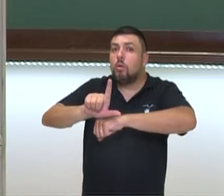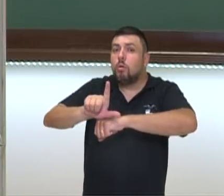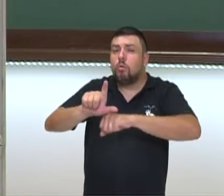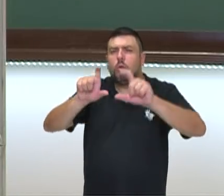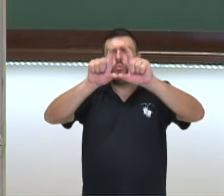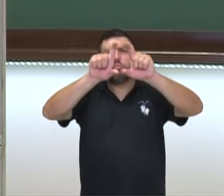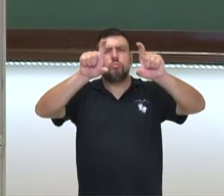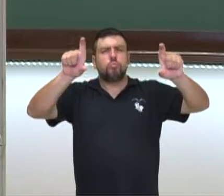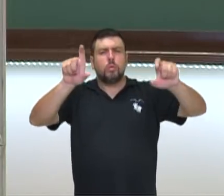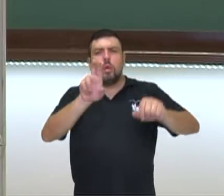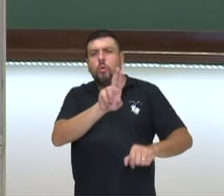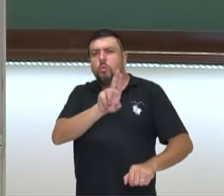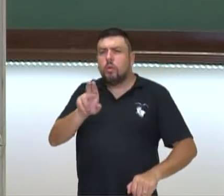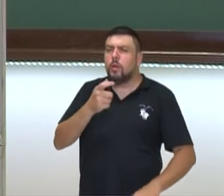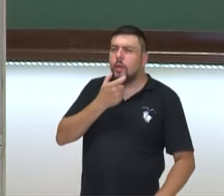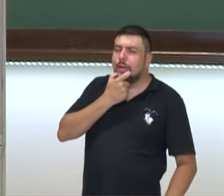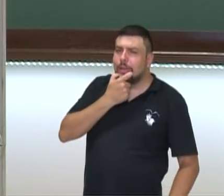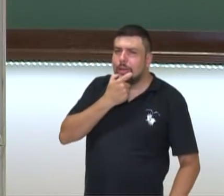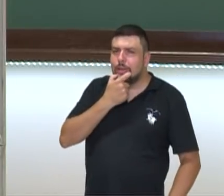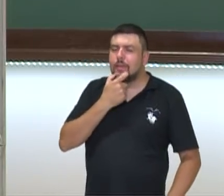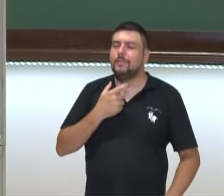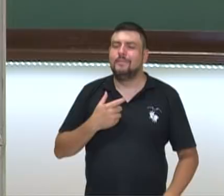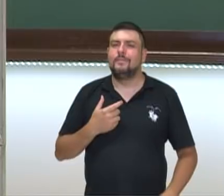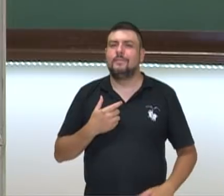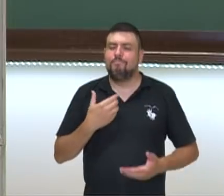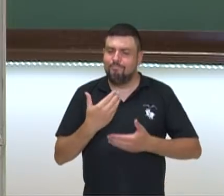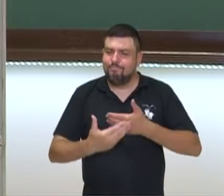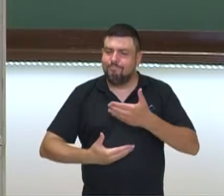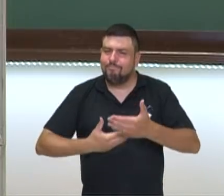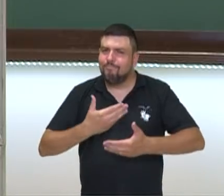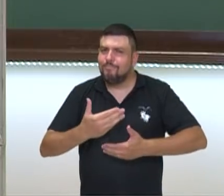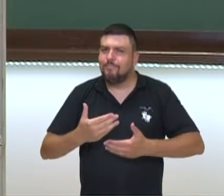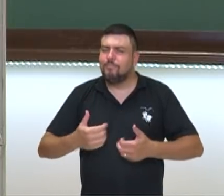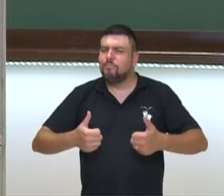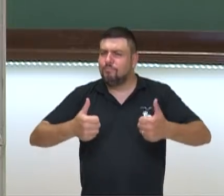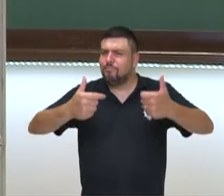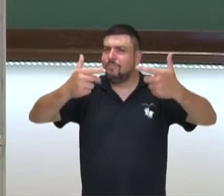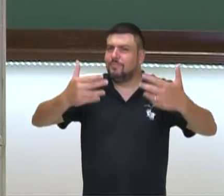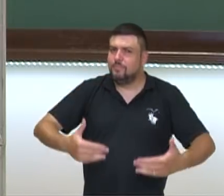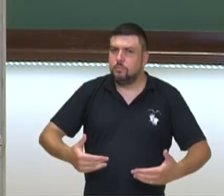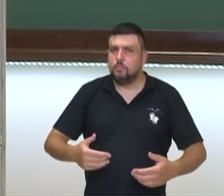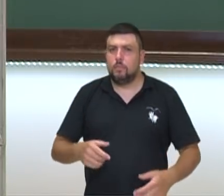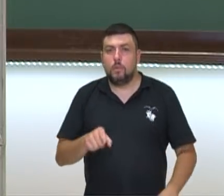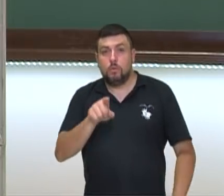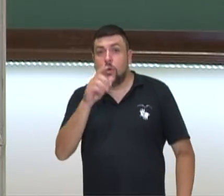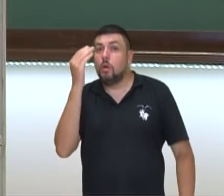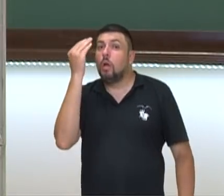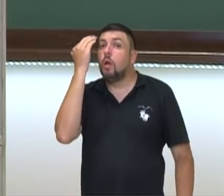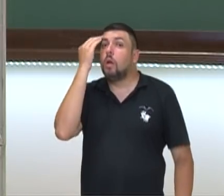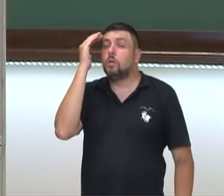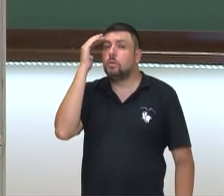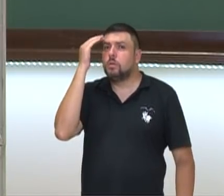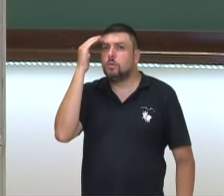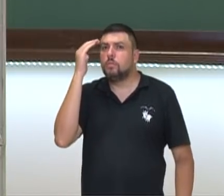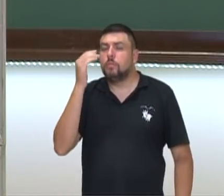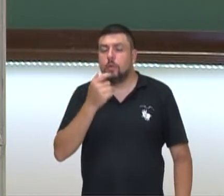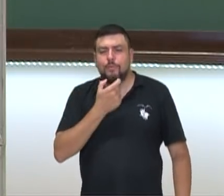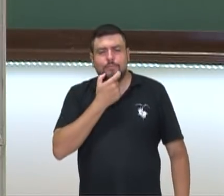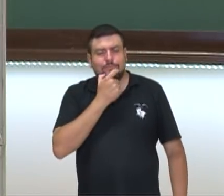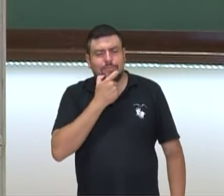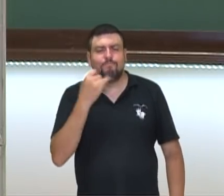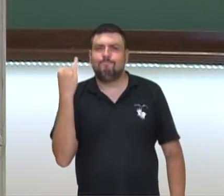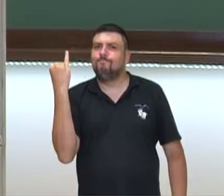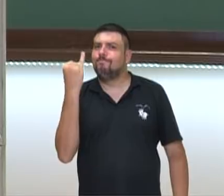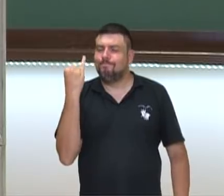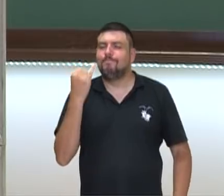Então nós vamos começar justamente a conversar sobre isso, a entender o papel desse idioma tão importante no nosso dia a dia, tá